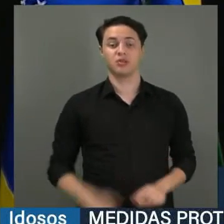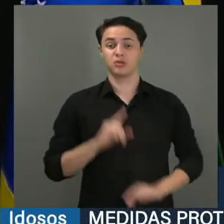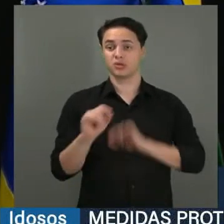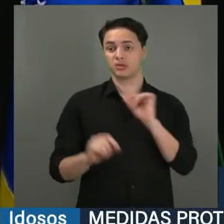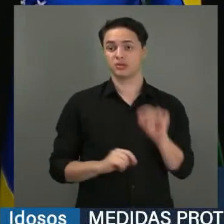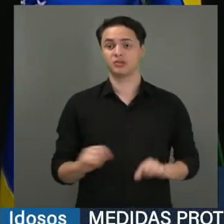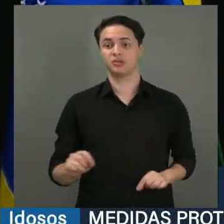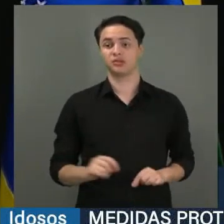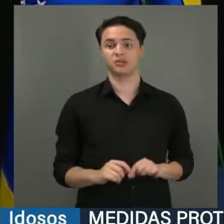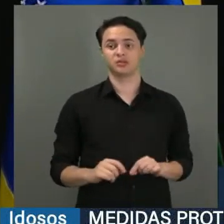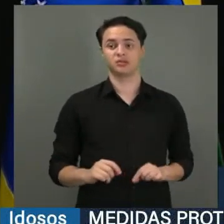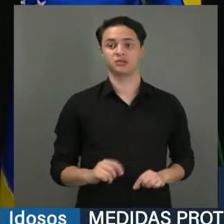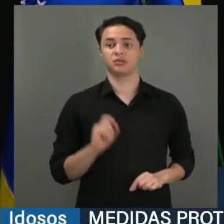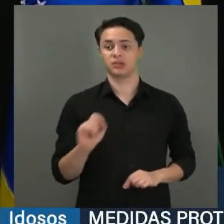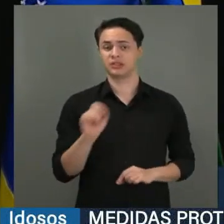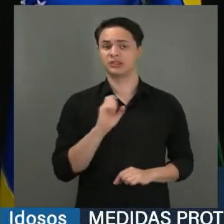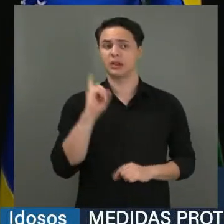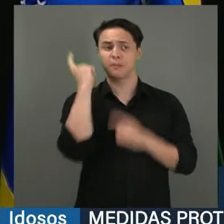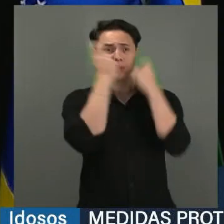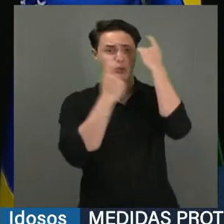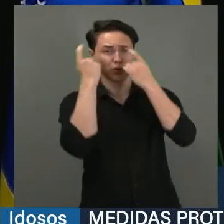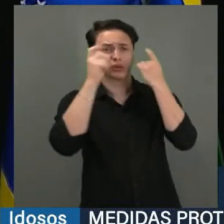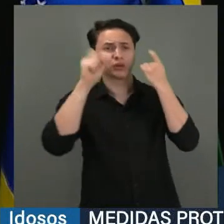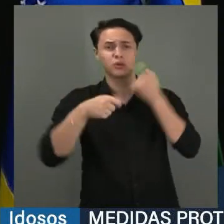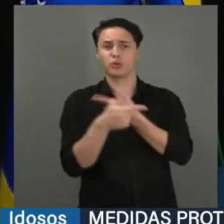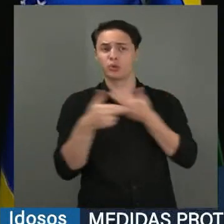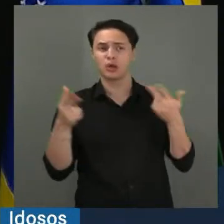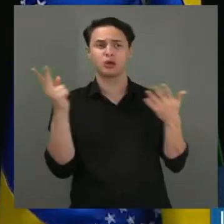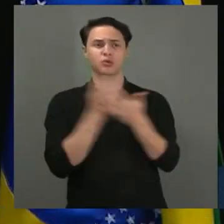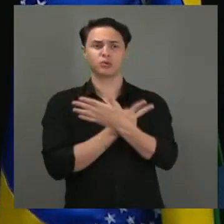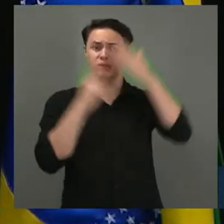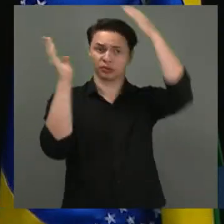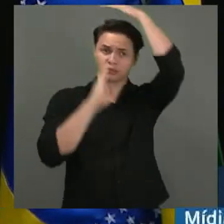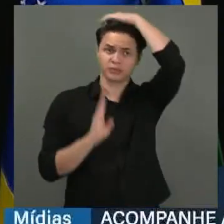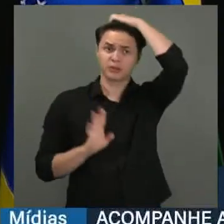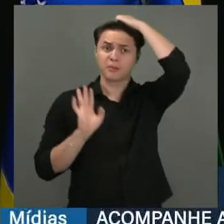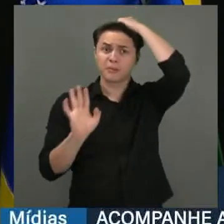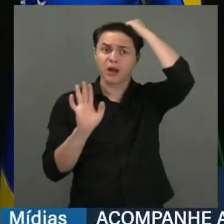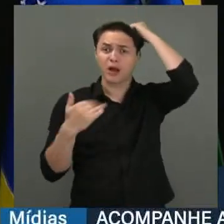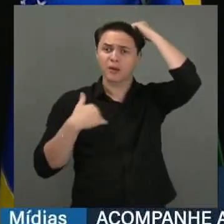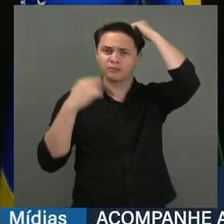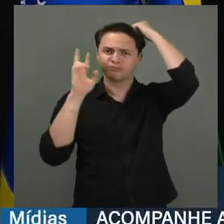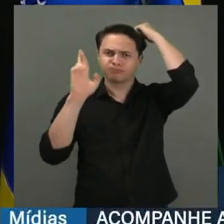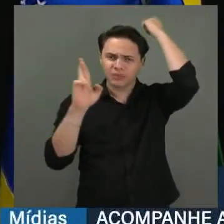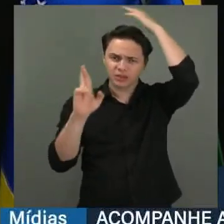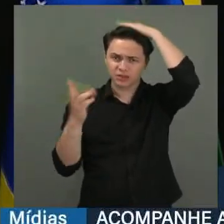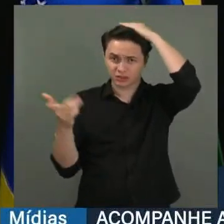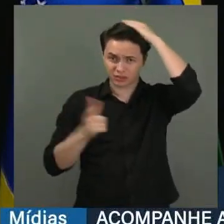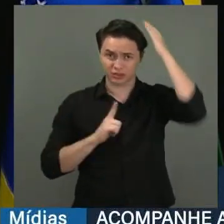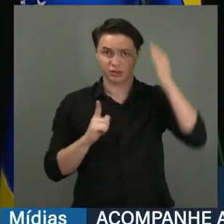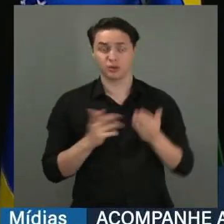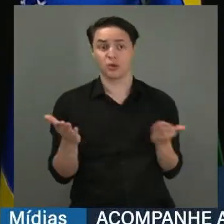É muito preocupante o que tem acontecido no Brasil, mas está aqui uma luz no fim do túnel,